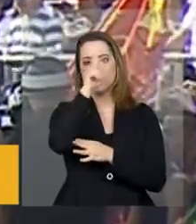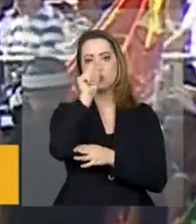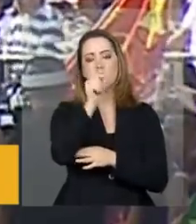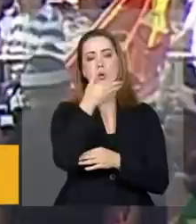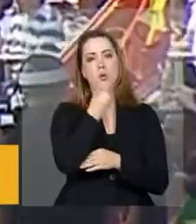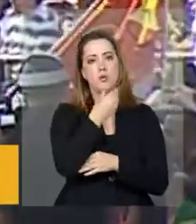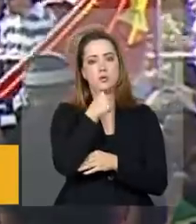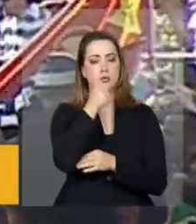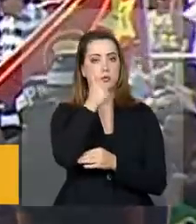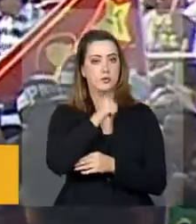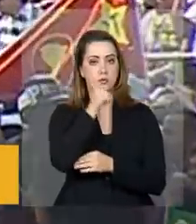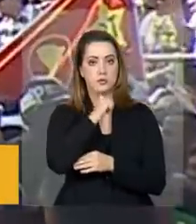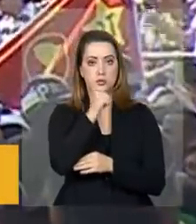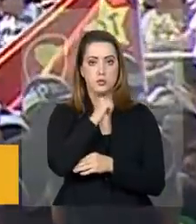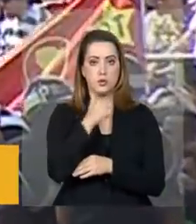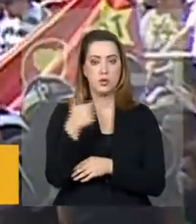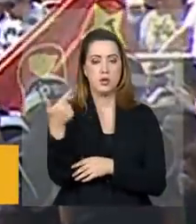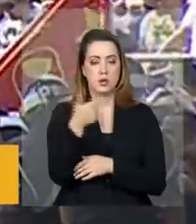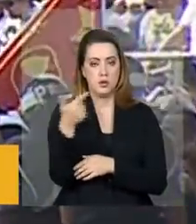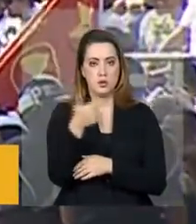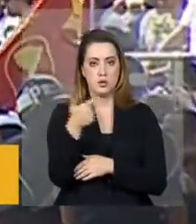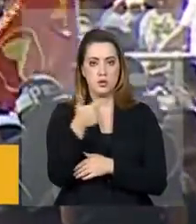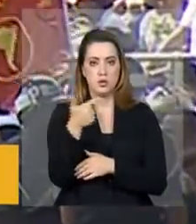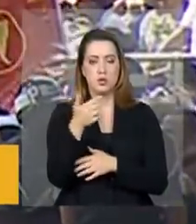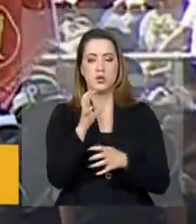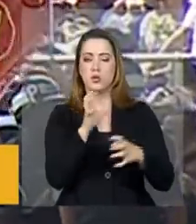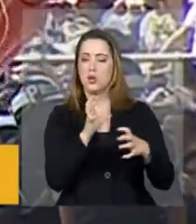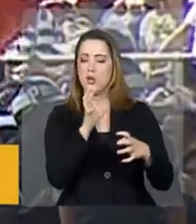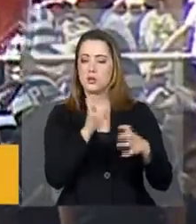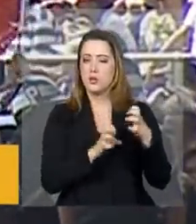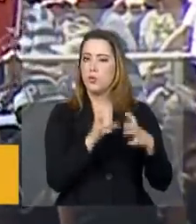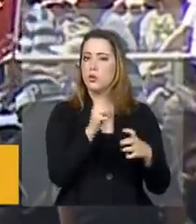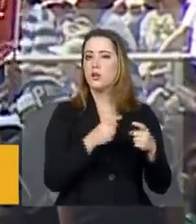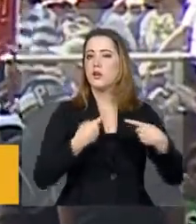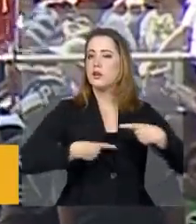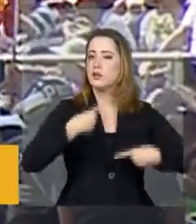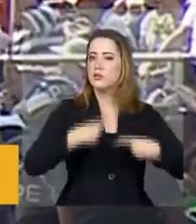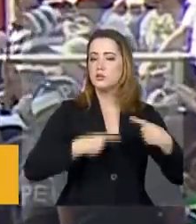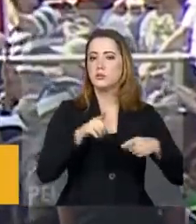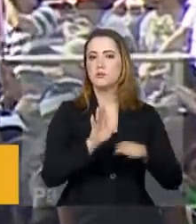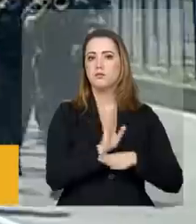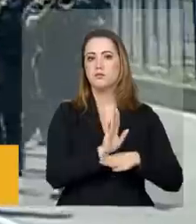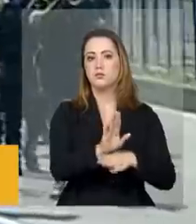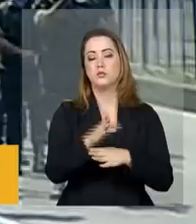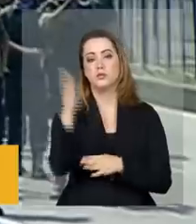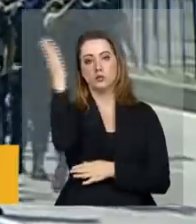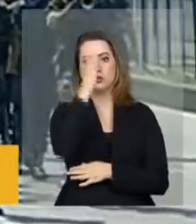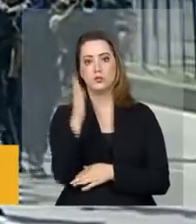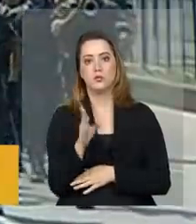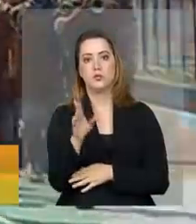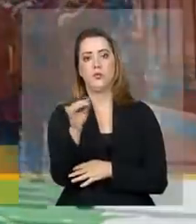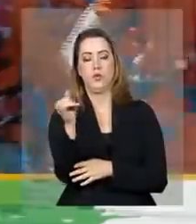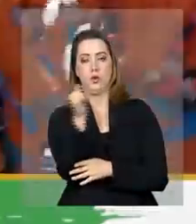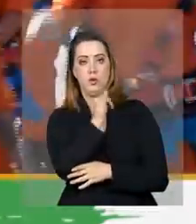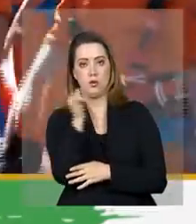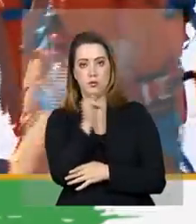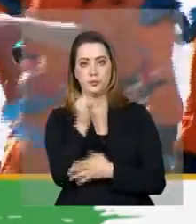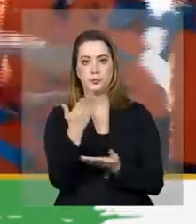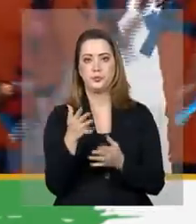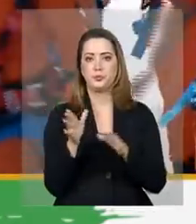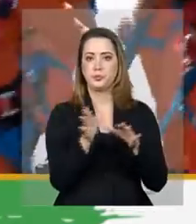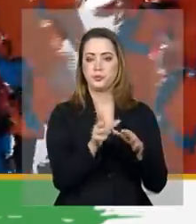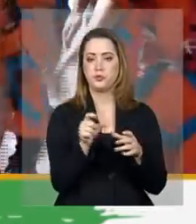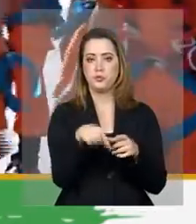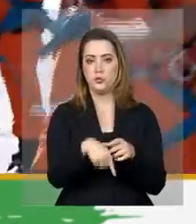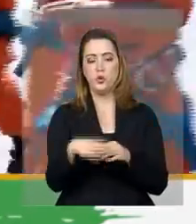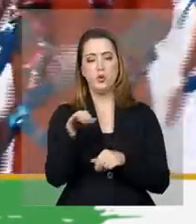homens e mulheres que, durante a Segunda Guerra Mundial, representaram o Brasil ao lado dos aliados na campanha da Itália. Hoje à